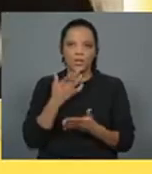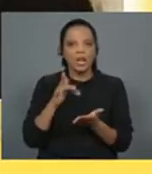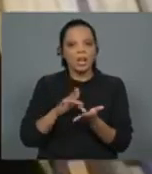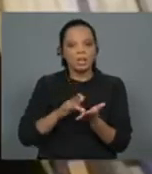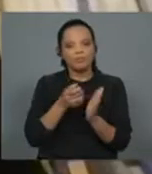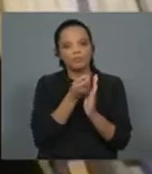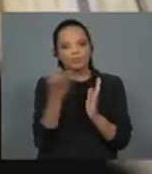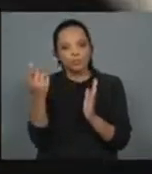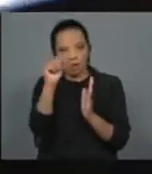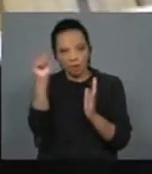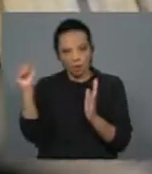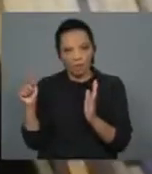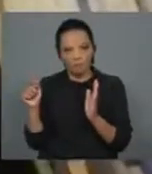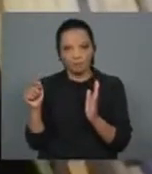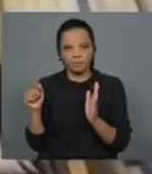eu,